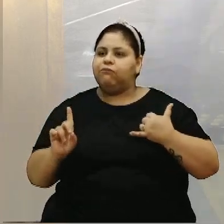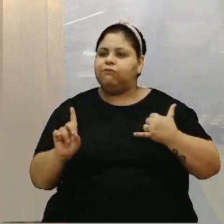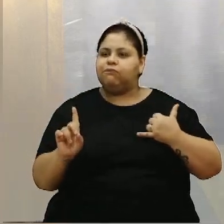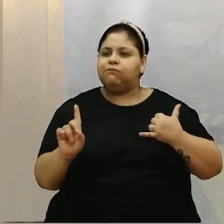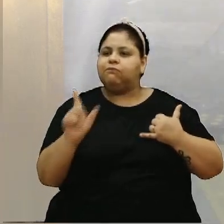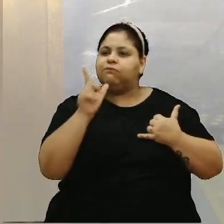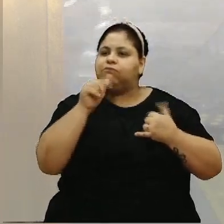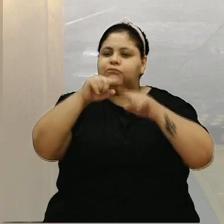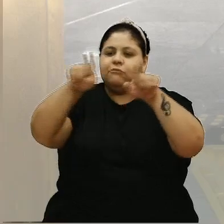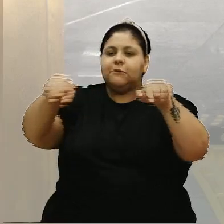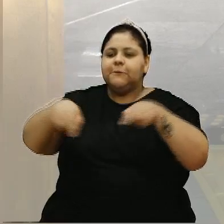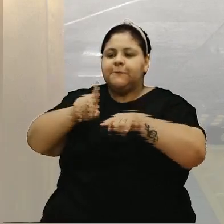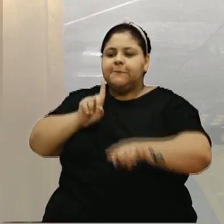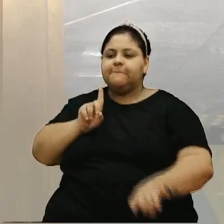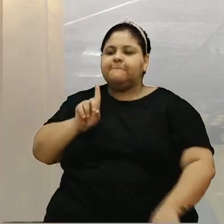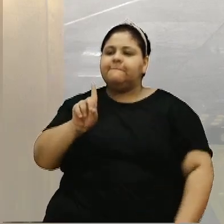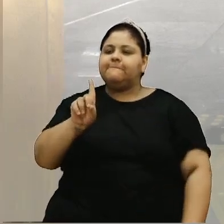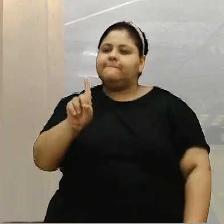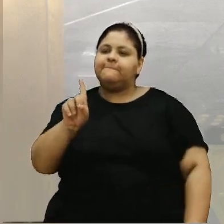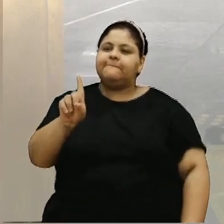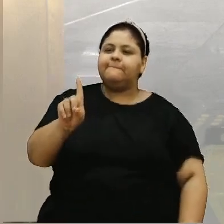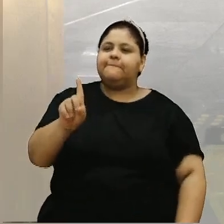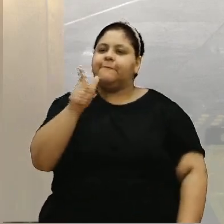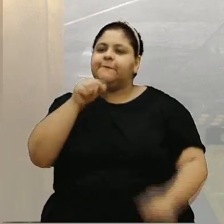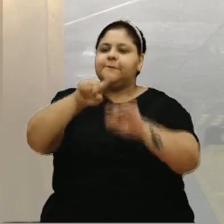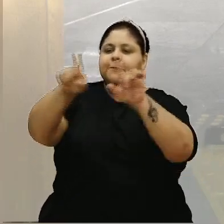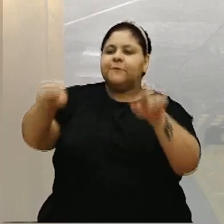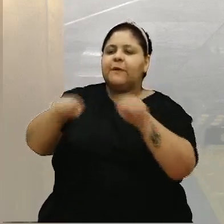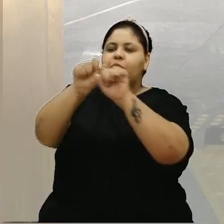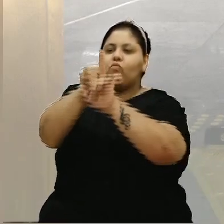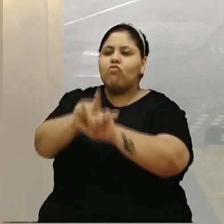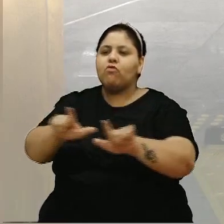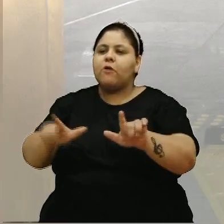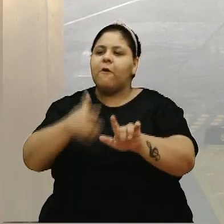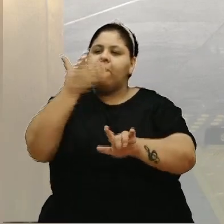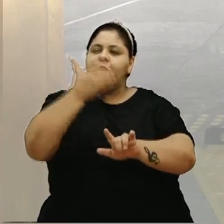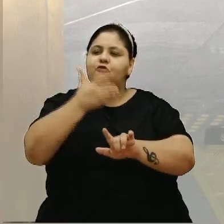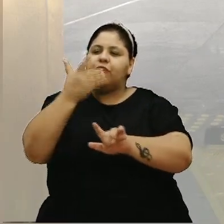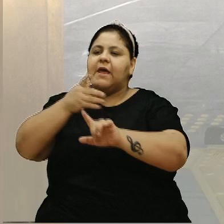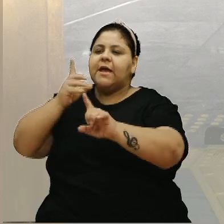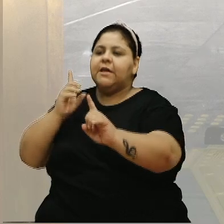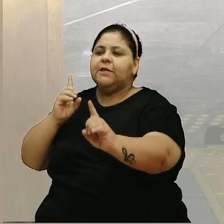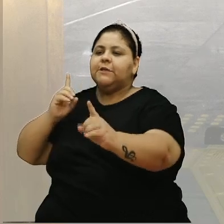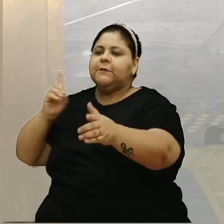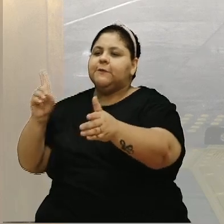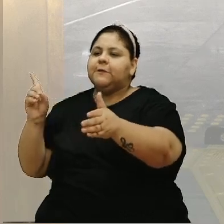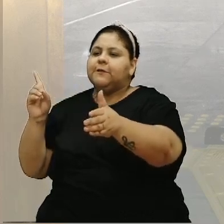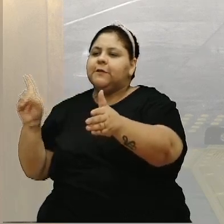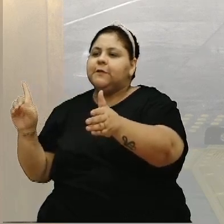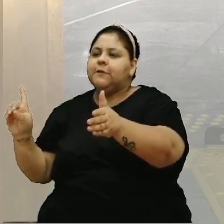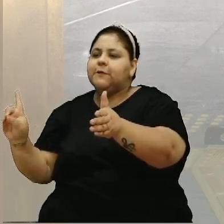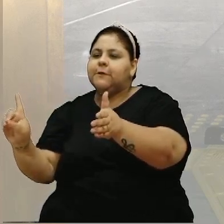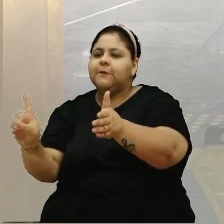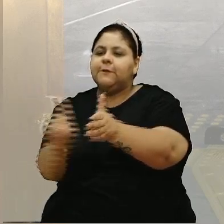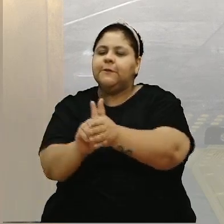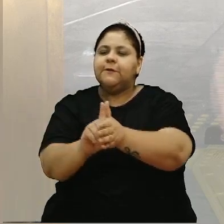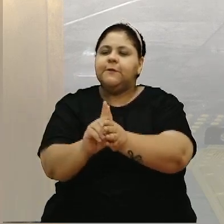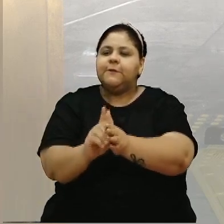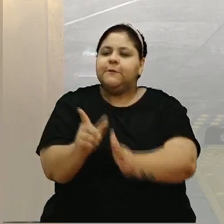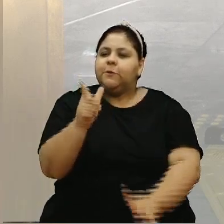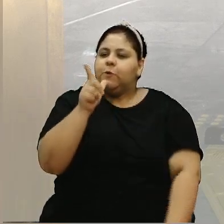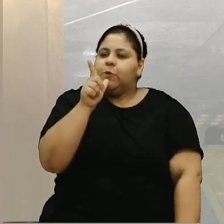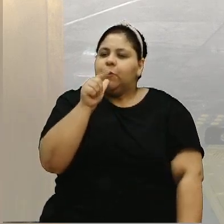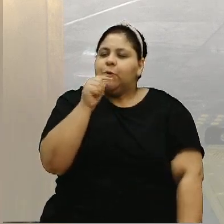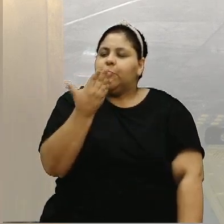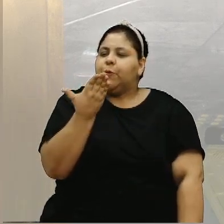até aquele local com água límpida, tâmaras. E quando lá chegou, saciou fome e